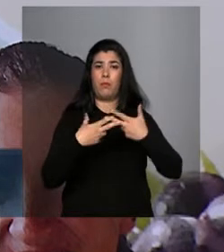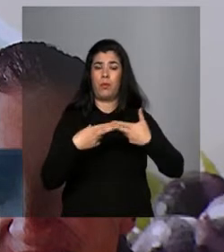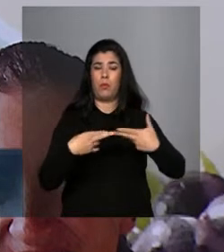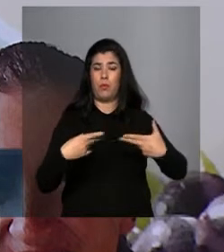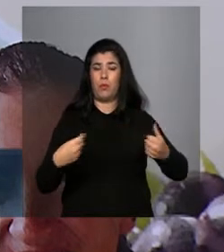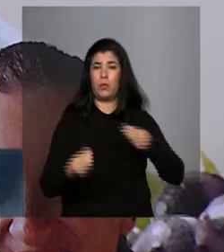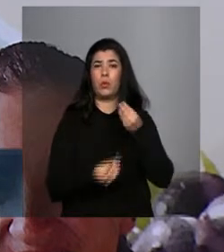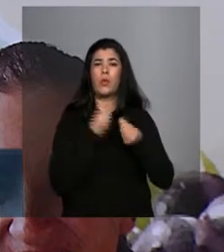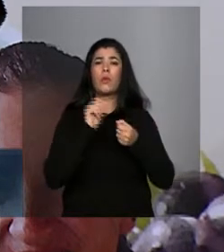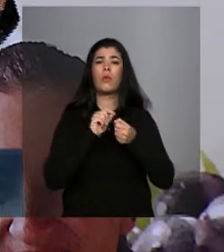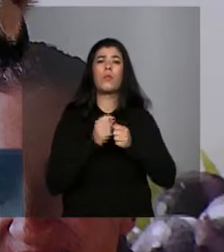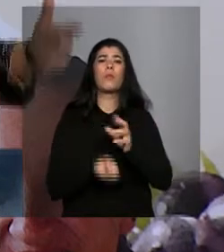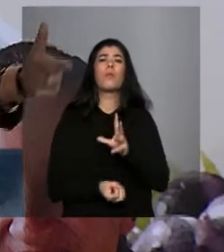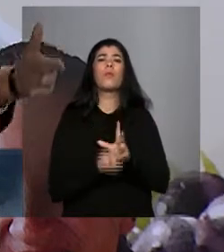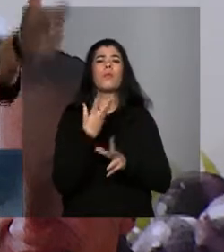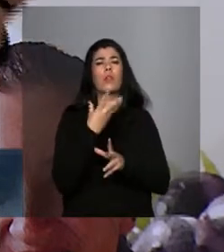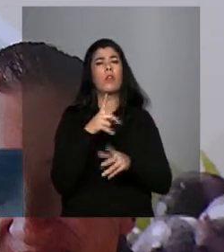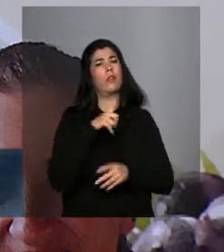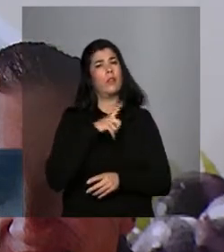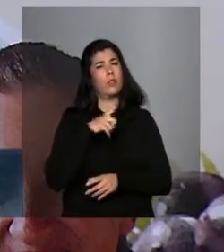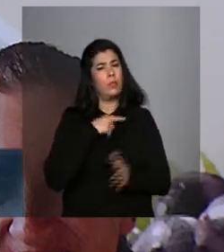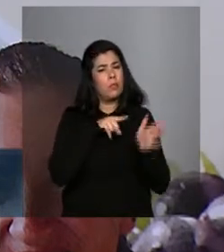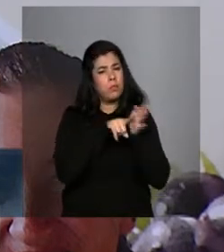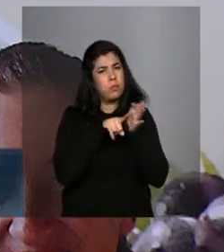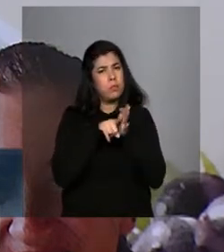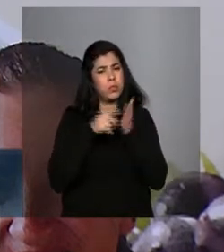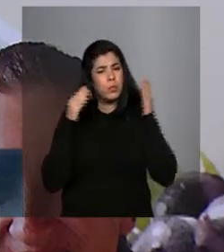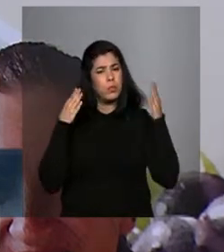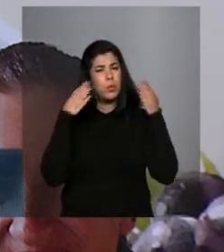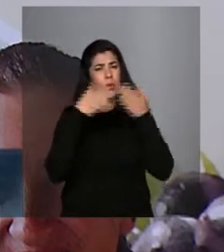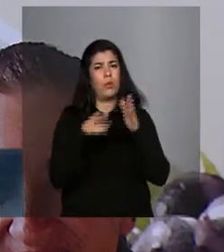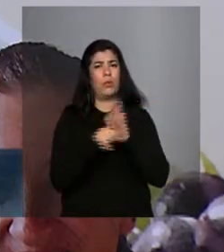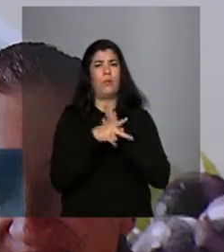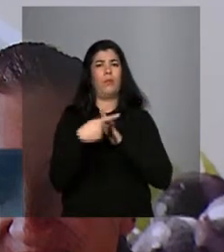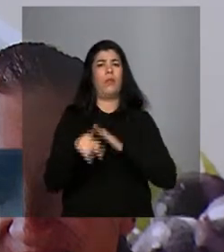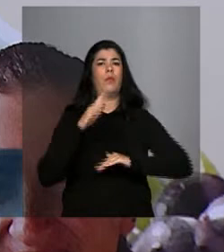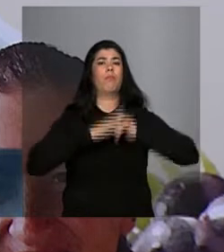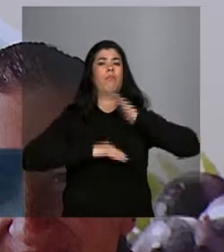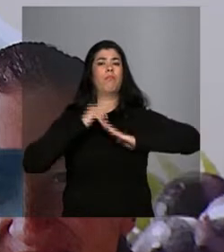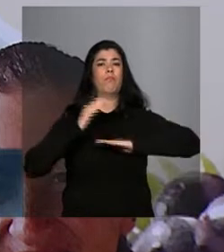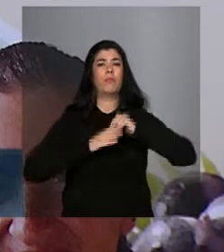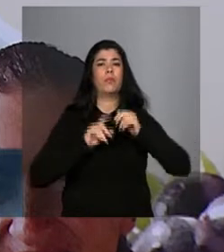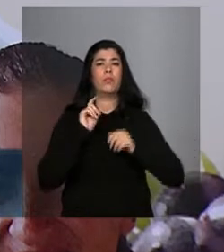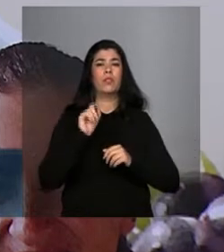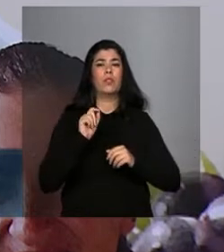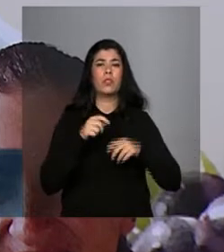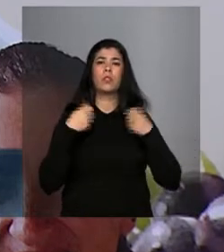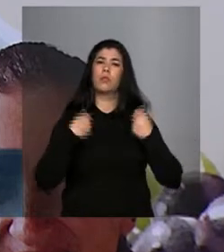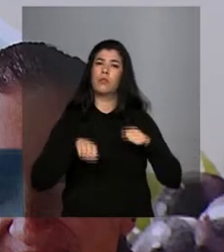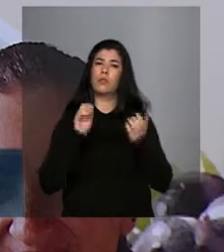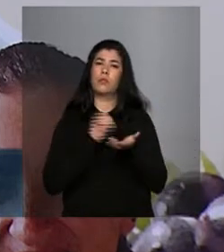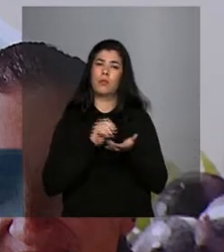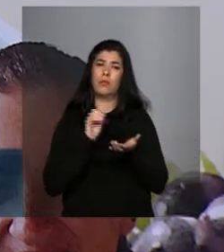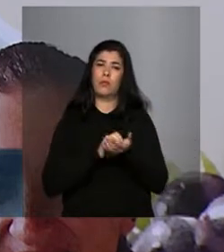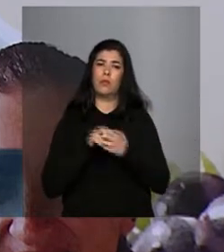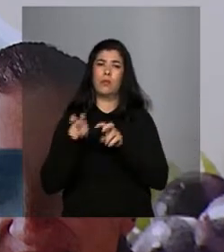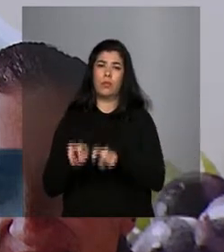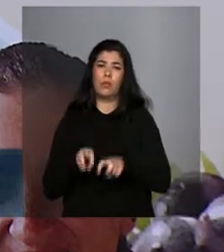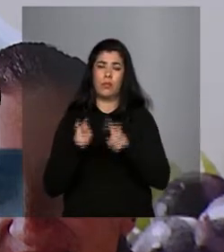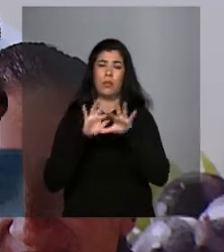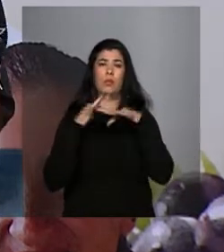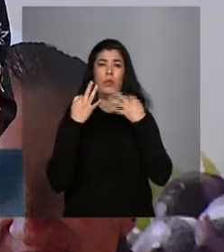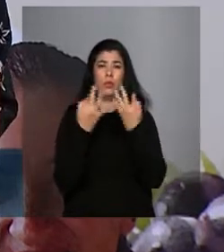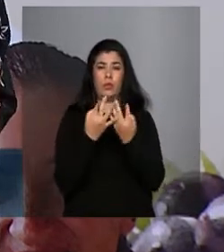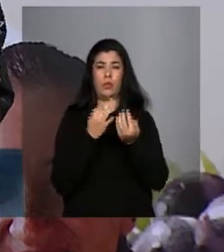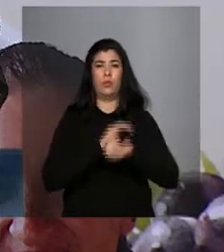produção, que se faça pesquisas focado também na dimensão e na necessidade da agricultura